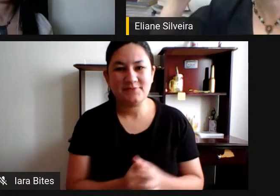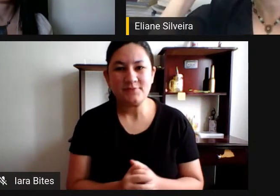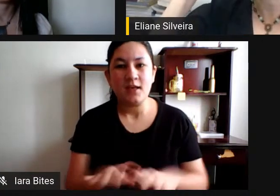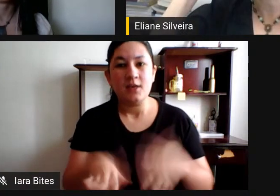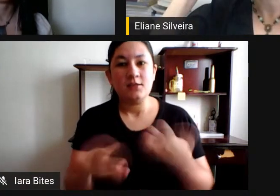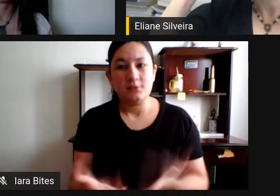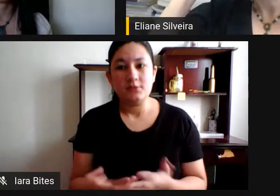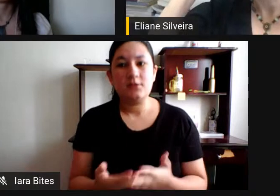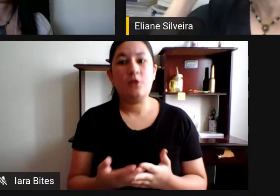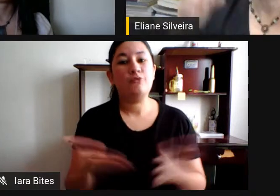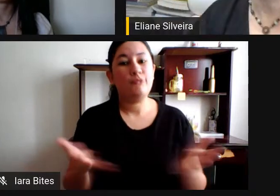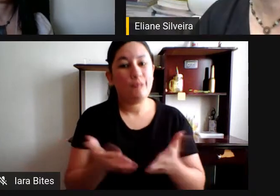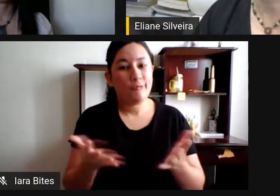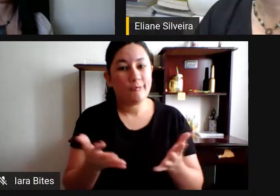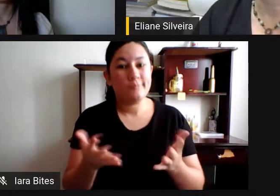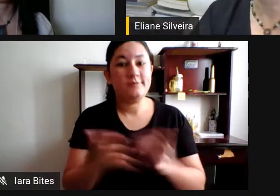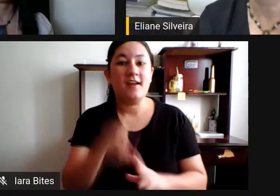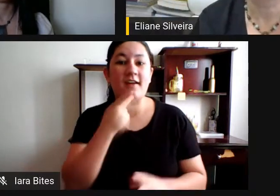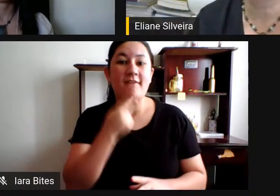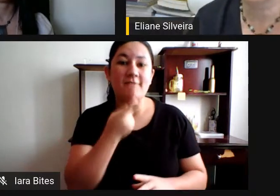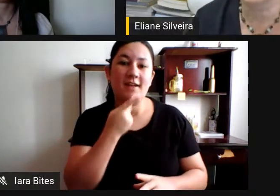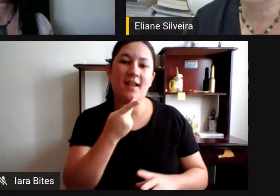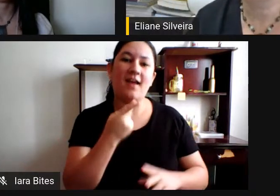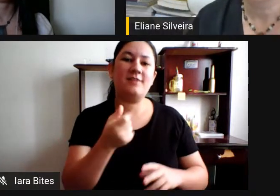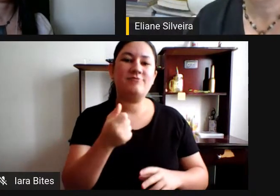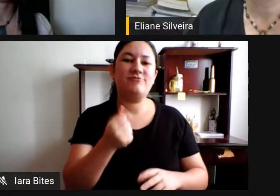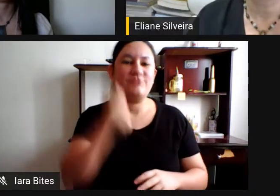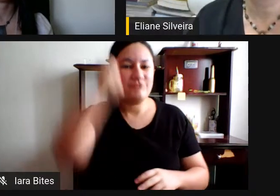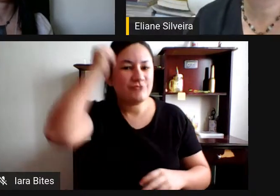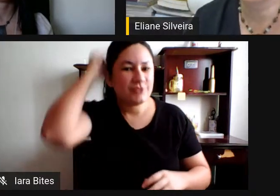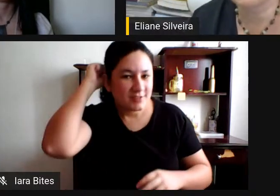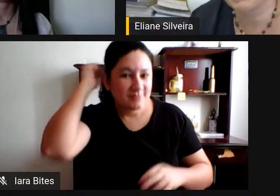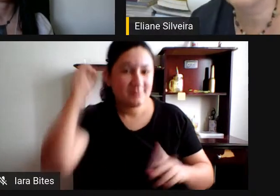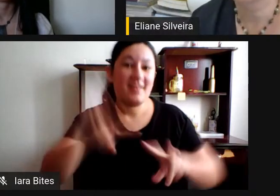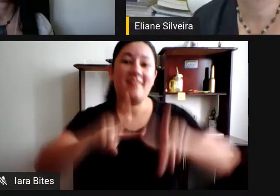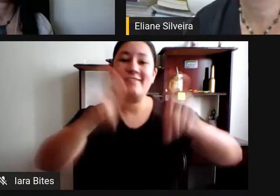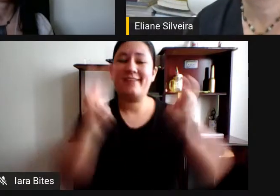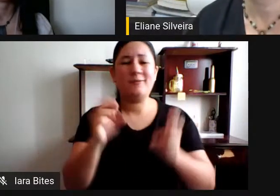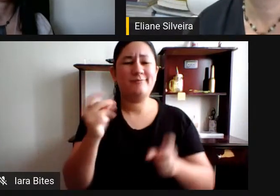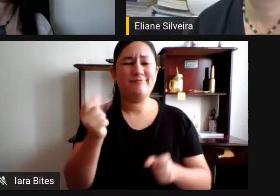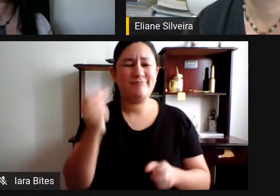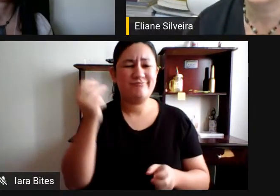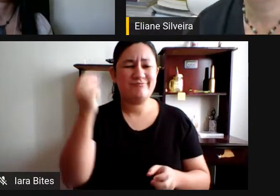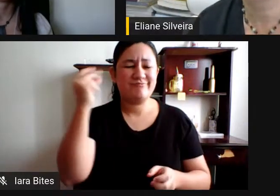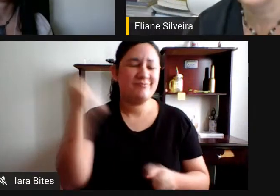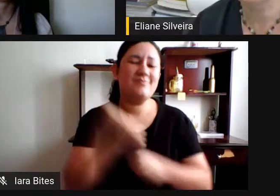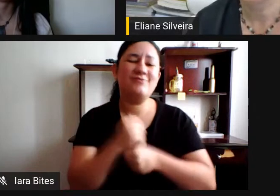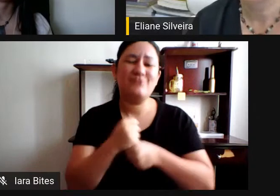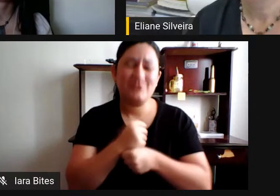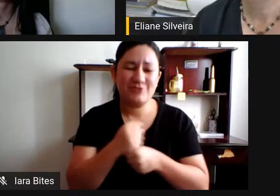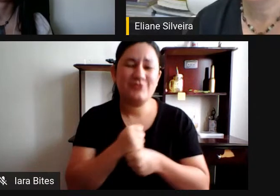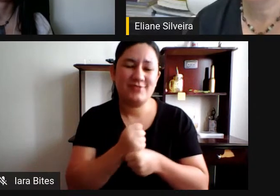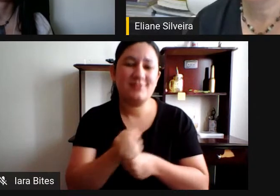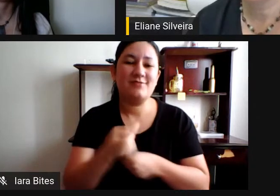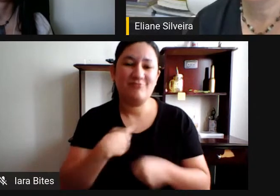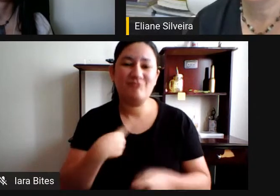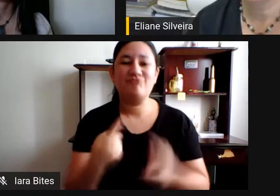vocês hoje, sobre o Sossir, que é meu tema há muito tempo, há algumas décadas já.